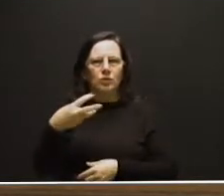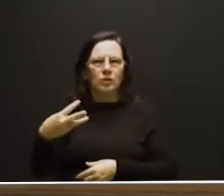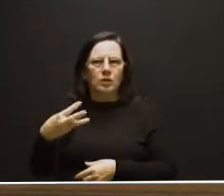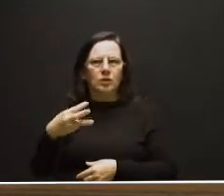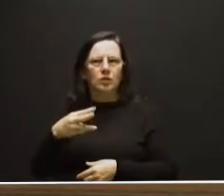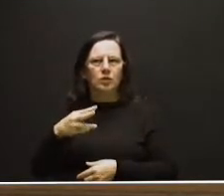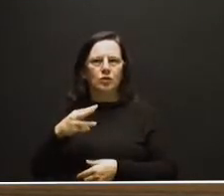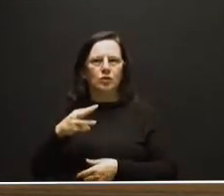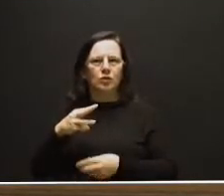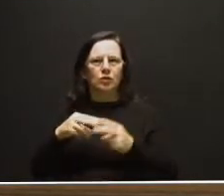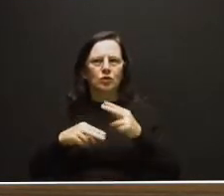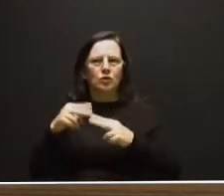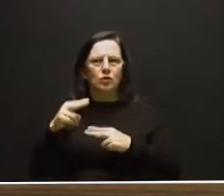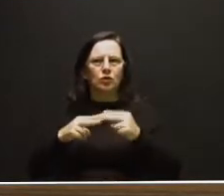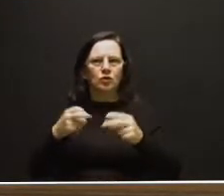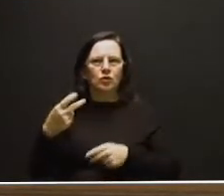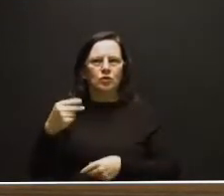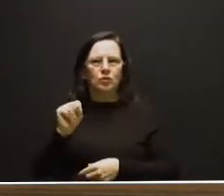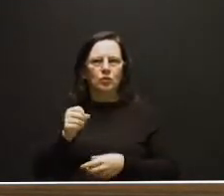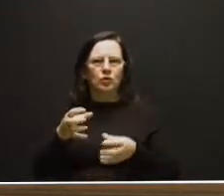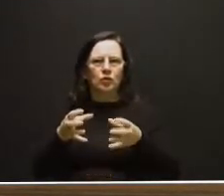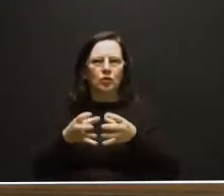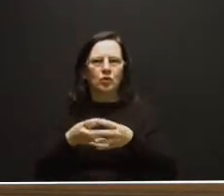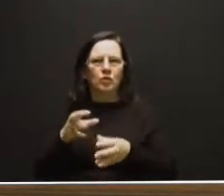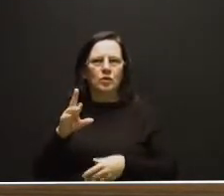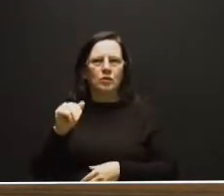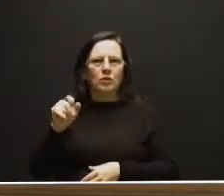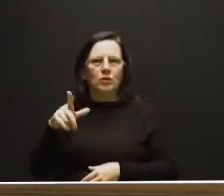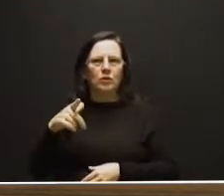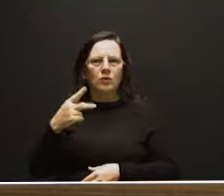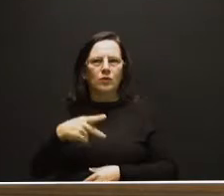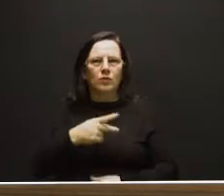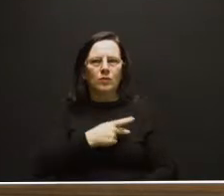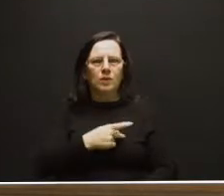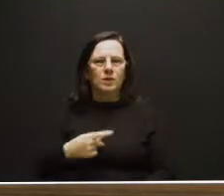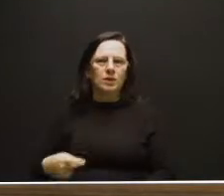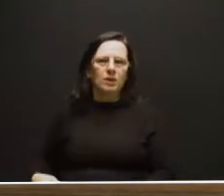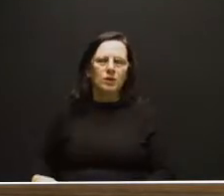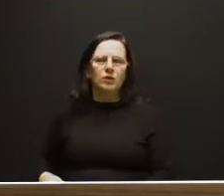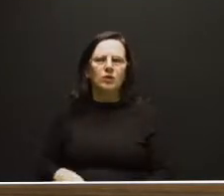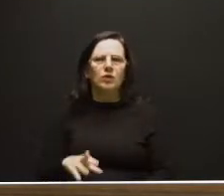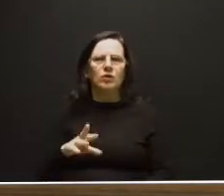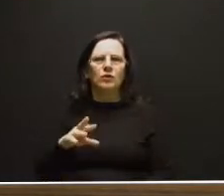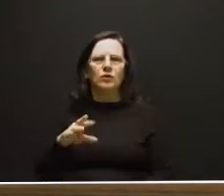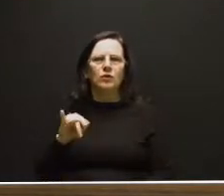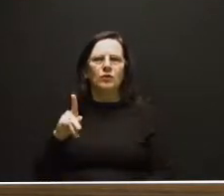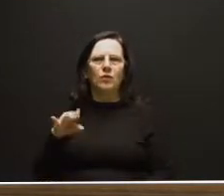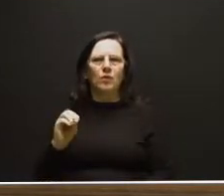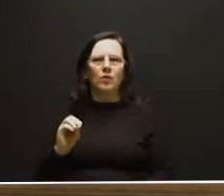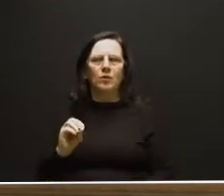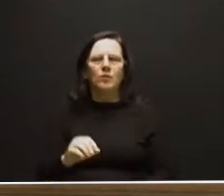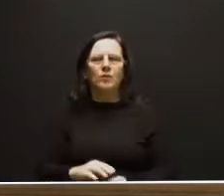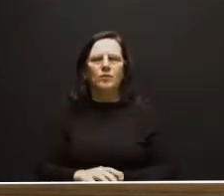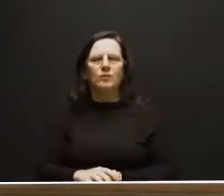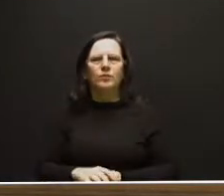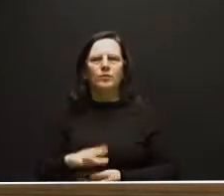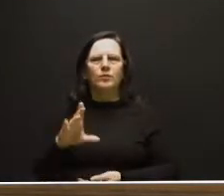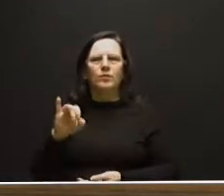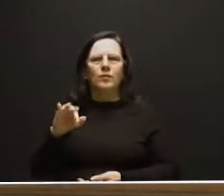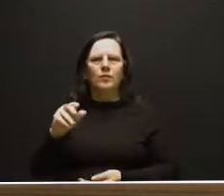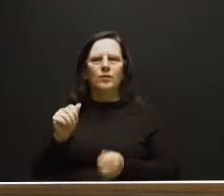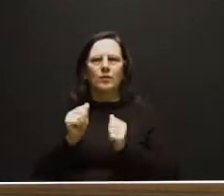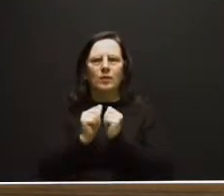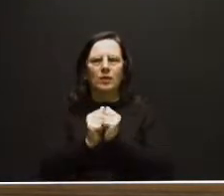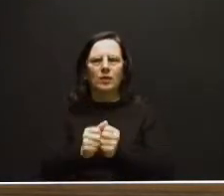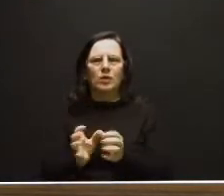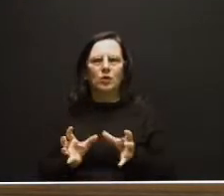2018 comissão de justiça e redação raphael de souza avelar presidente fábio alves moreira vice-presidente érica verçosa membro